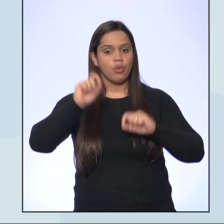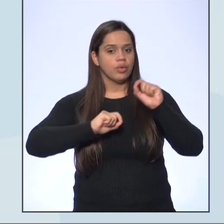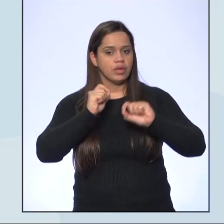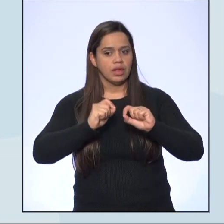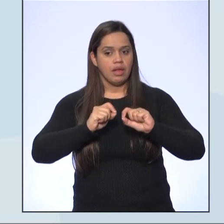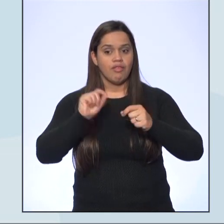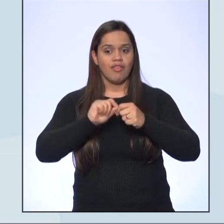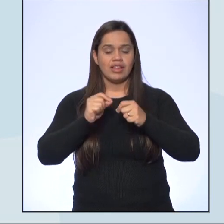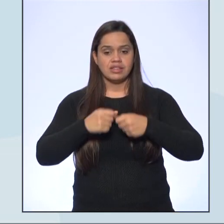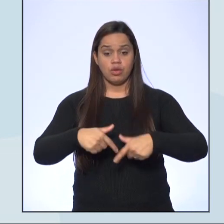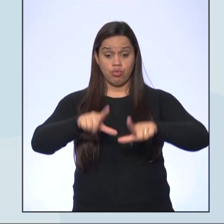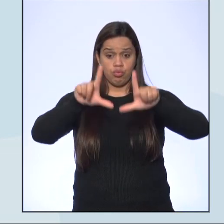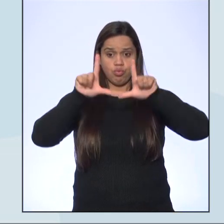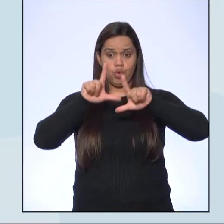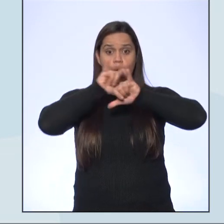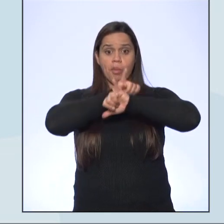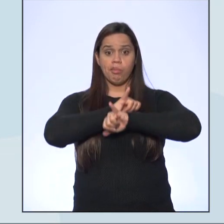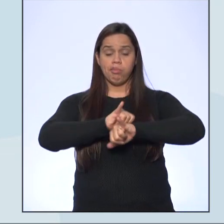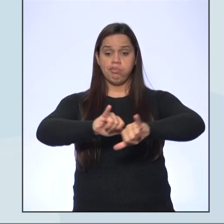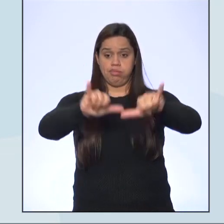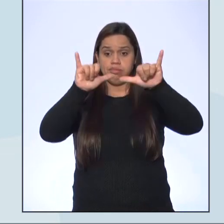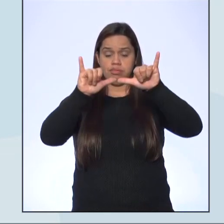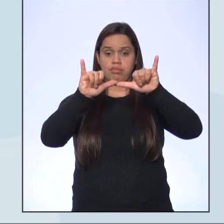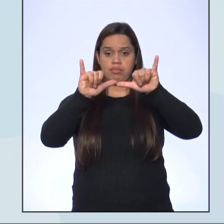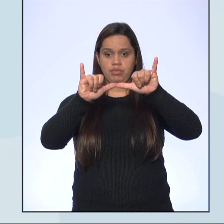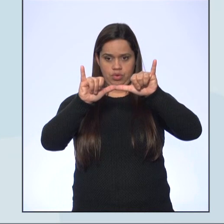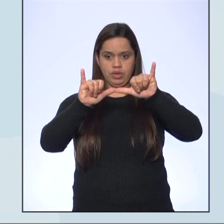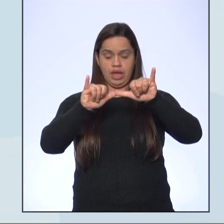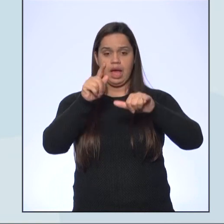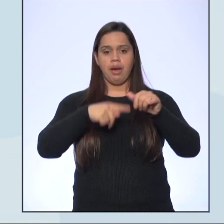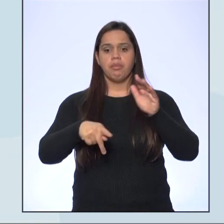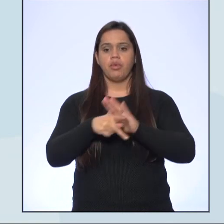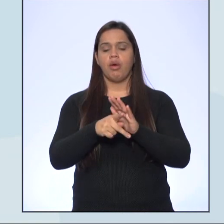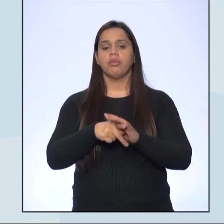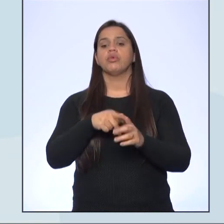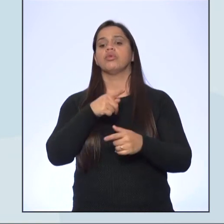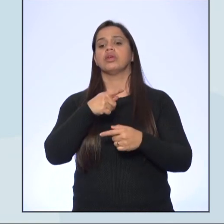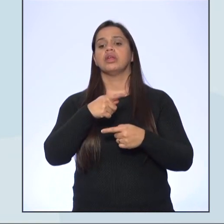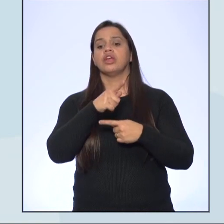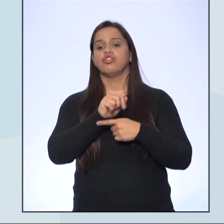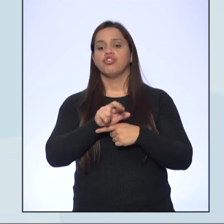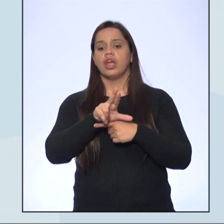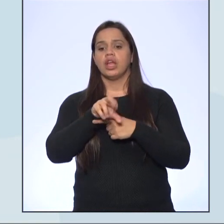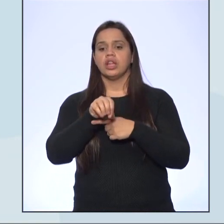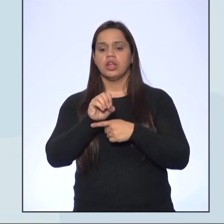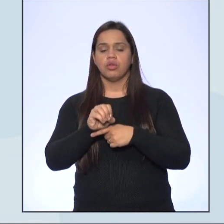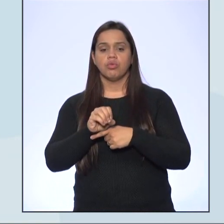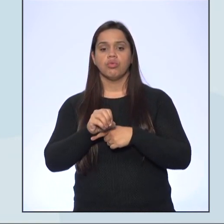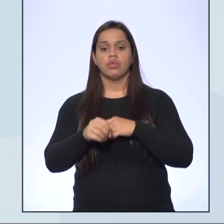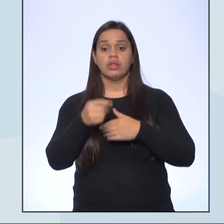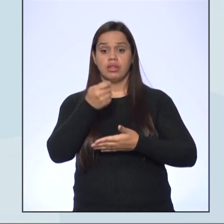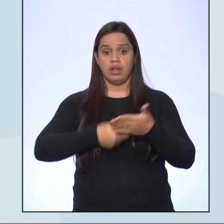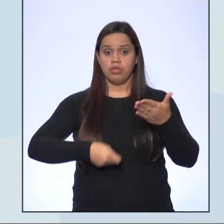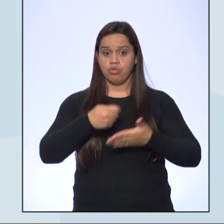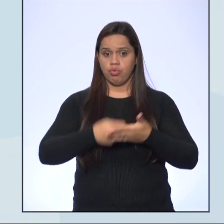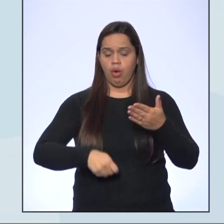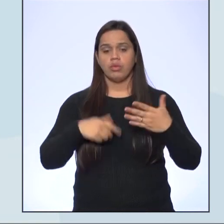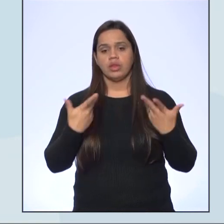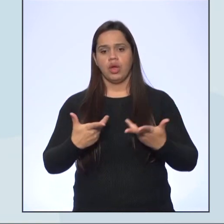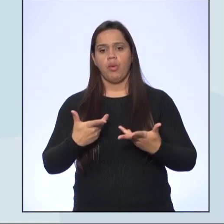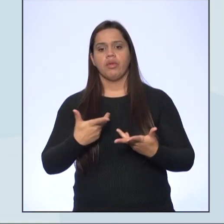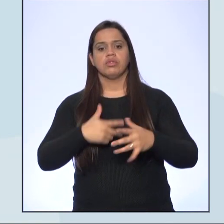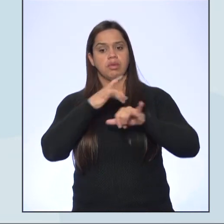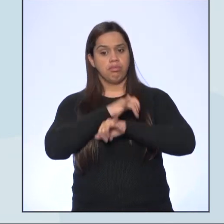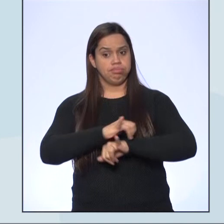publicitário, pessoal. Então, é um gênero textual para divulgar determinado produto. E, para tanto, você vai ter que